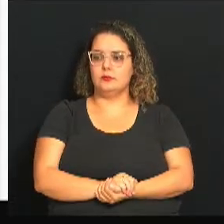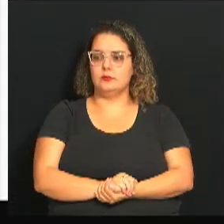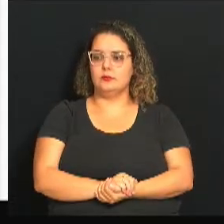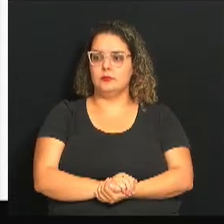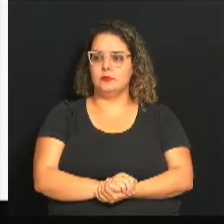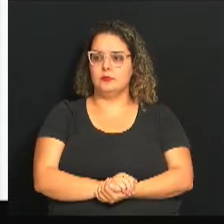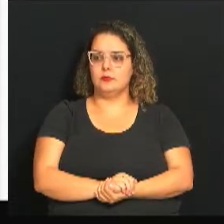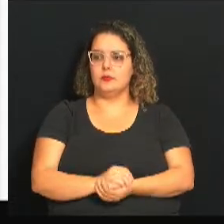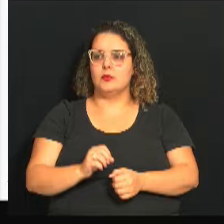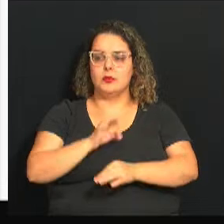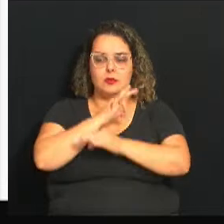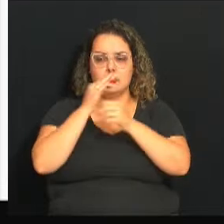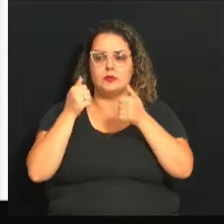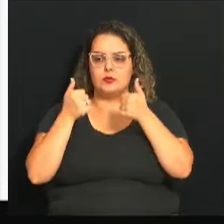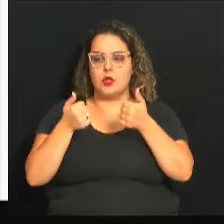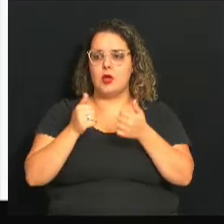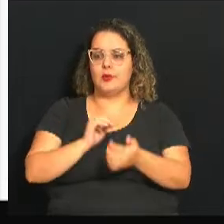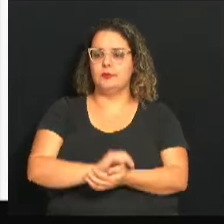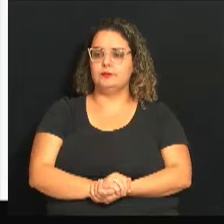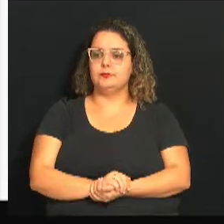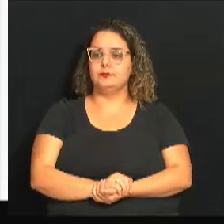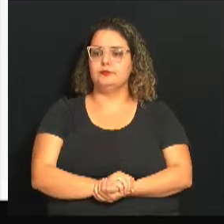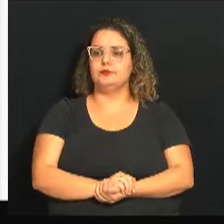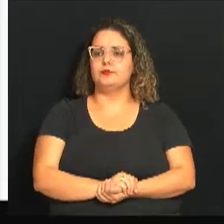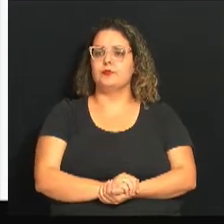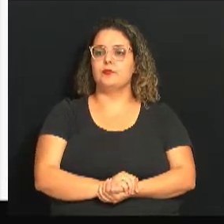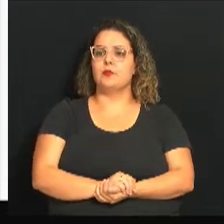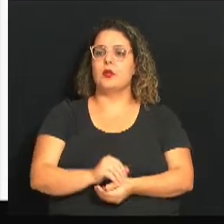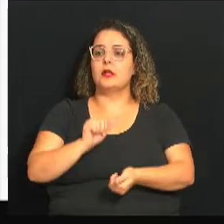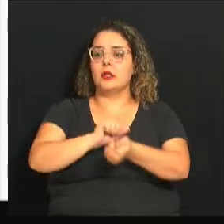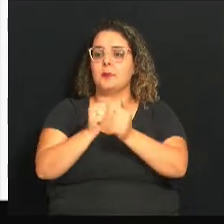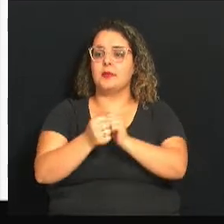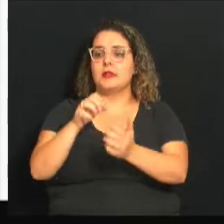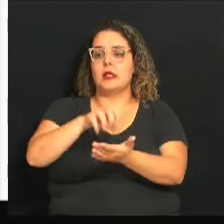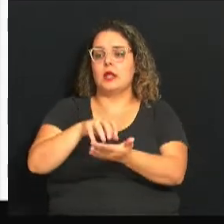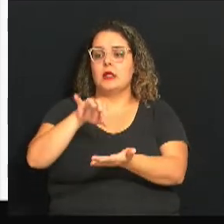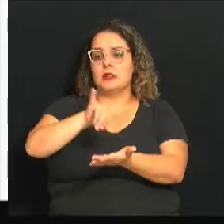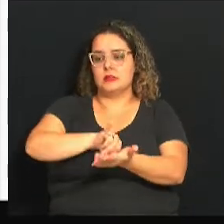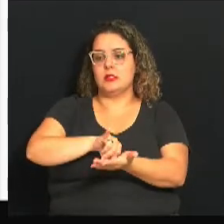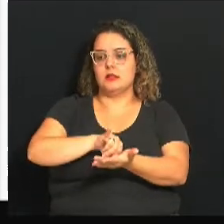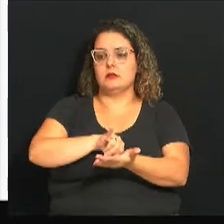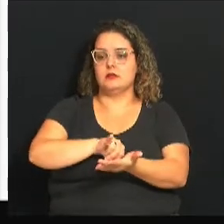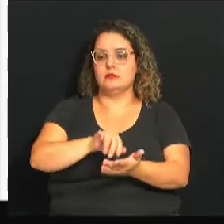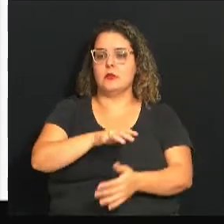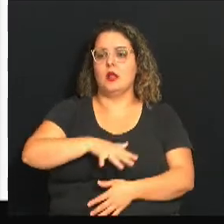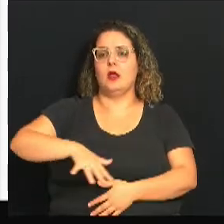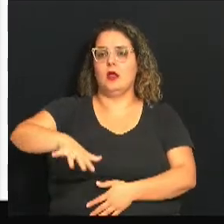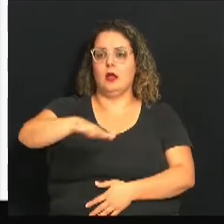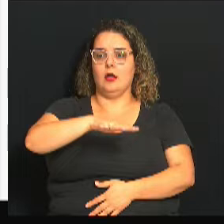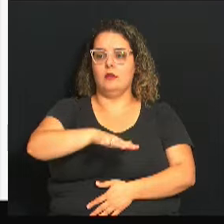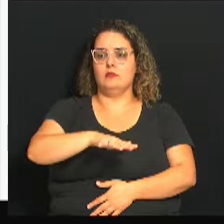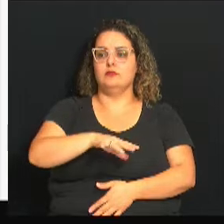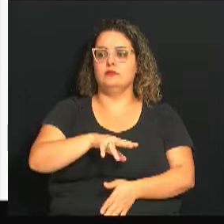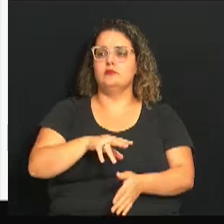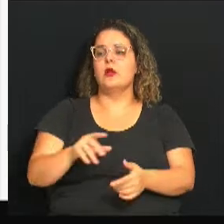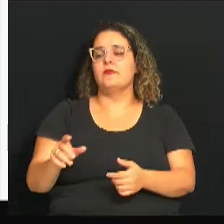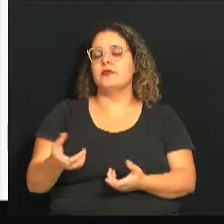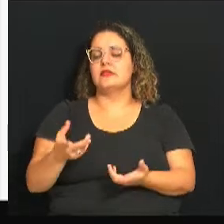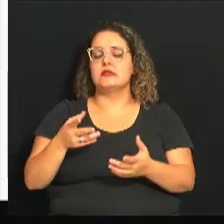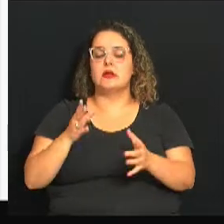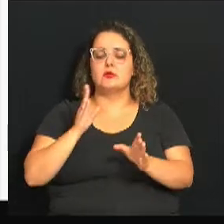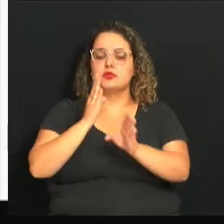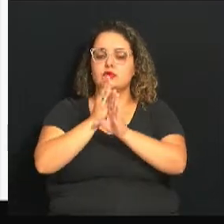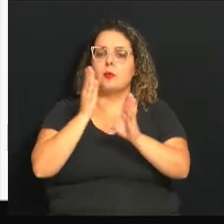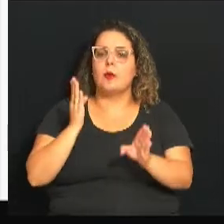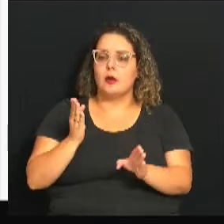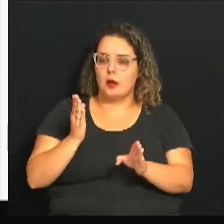Então, tá jóia. Então, o plano de requalificação da área central, tá? A gente fez um diagnóstico que